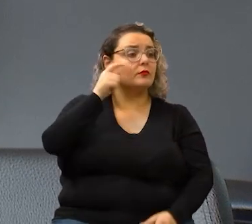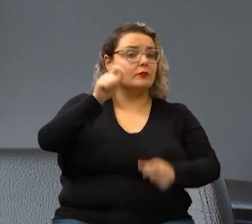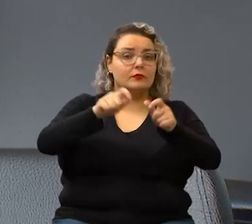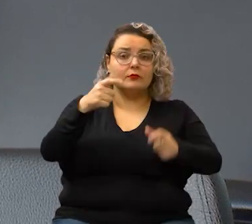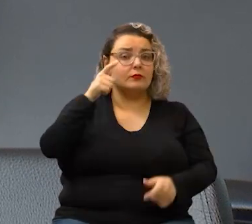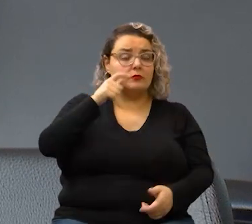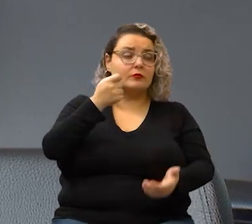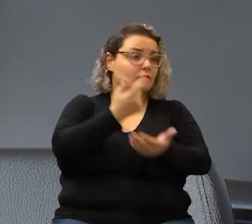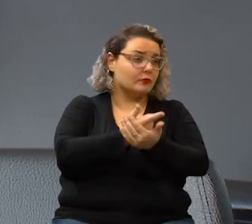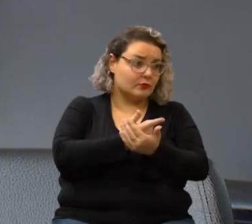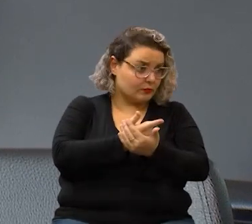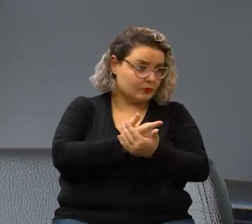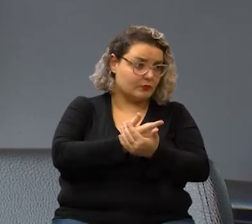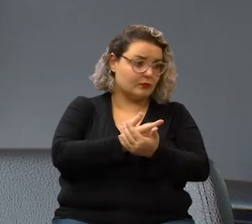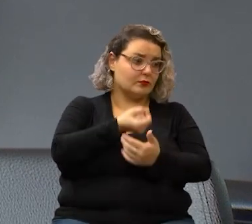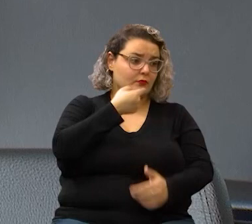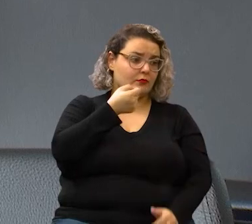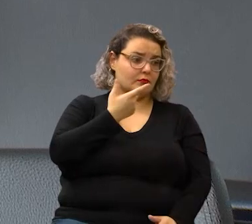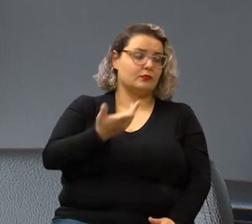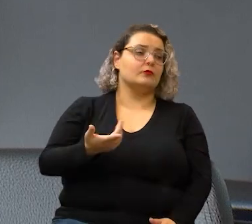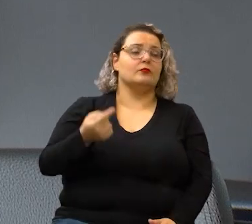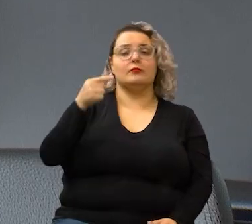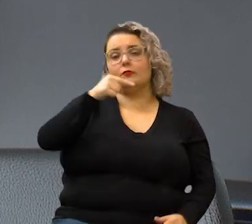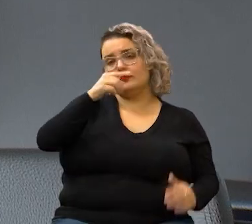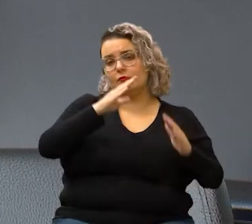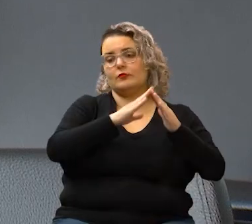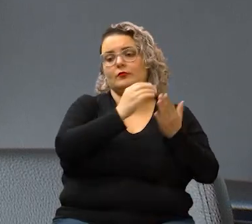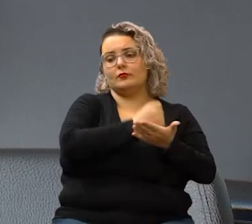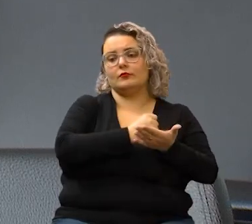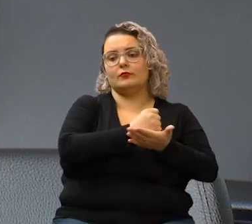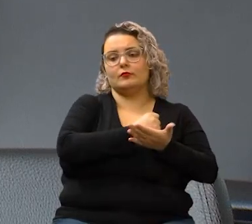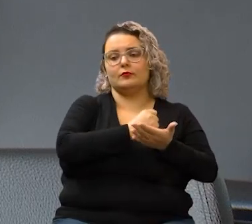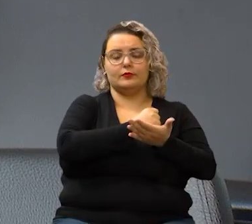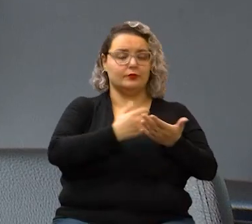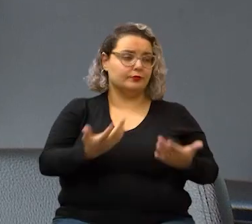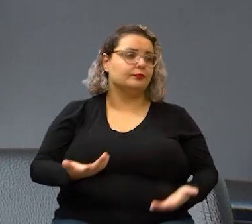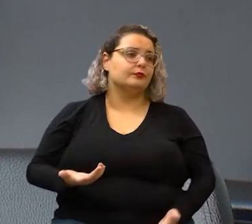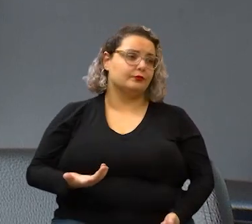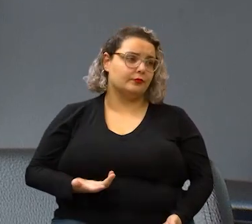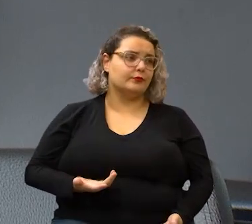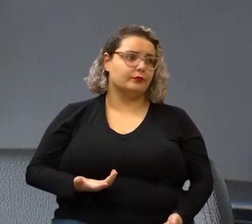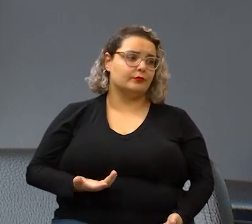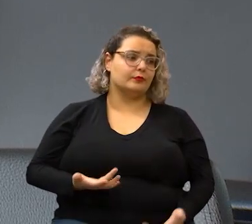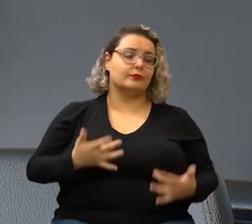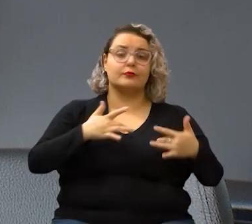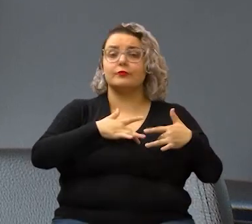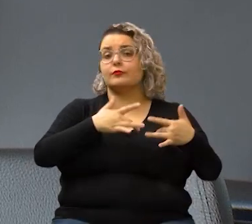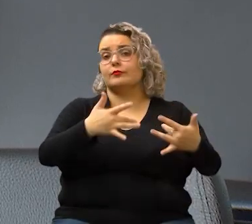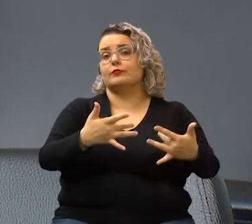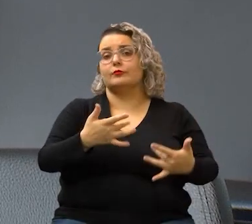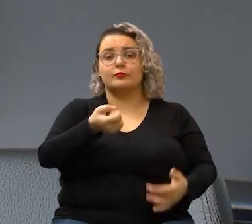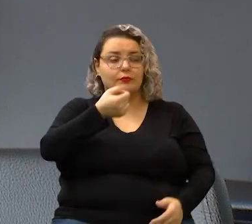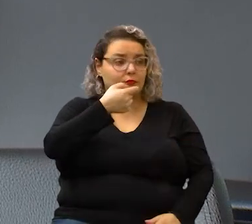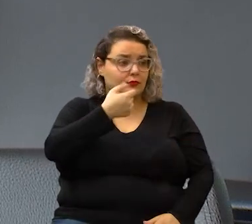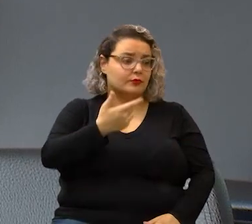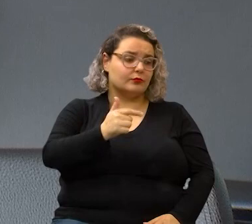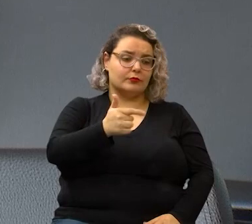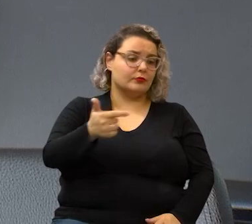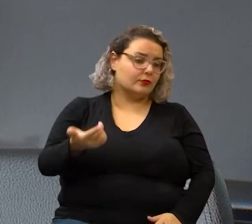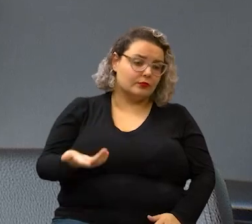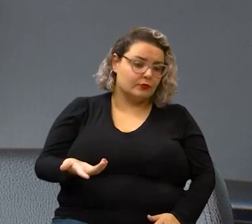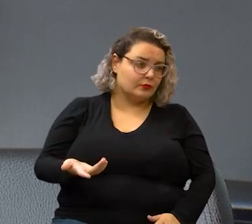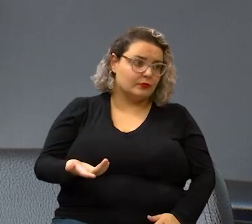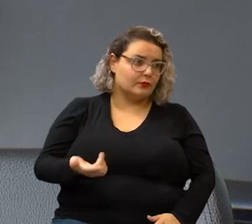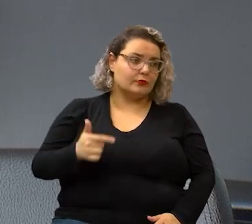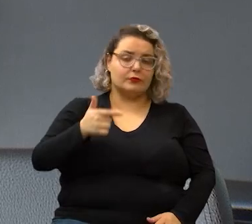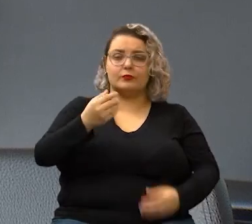que não tinham condições. Uhum. Então, inclusive, lá na farmácia, eu tinha até que doar, porque